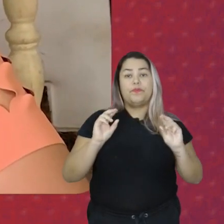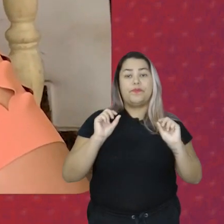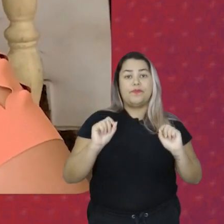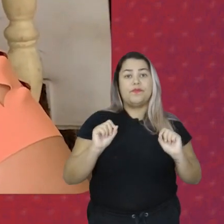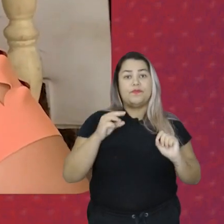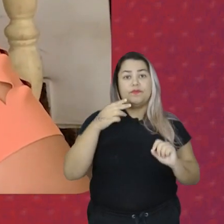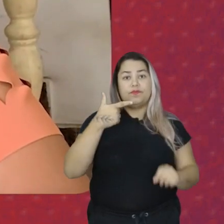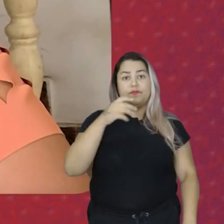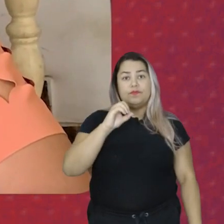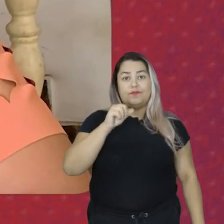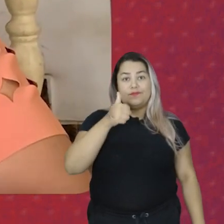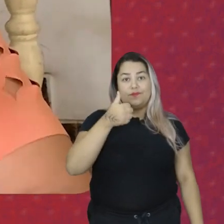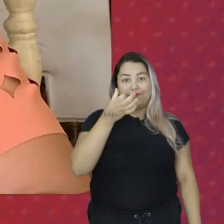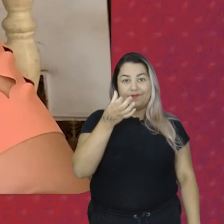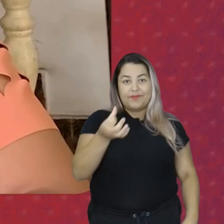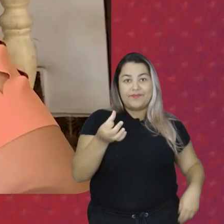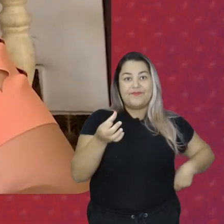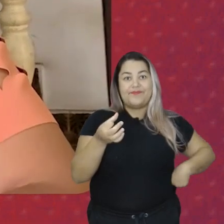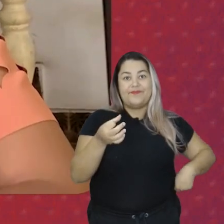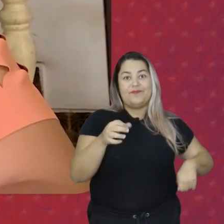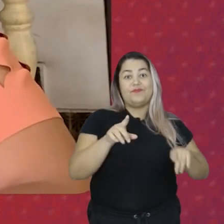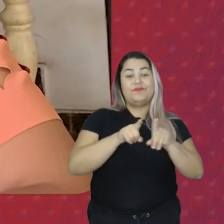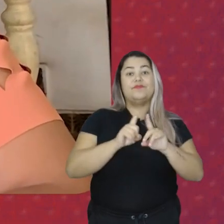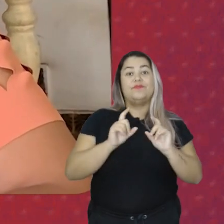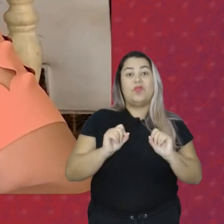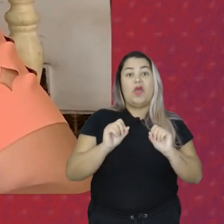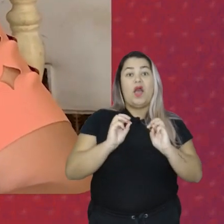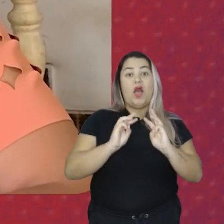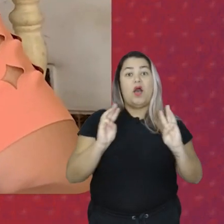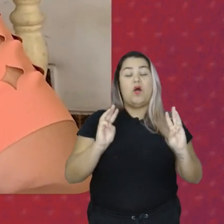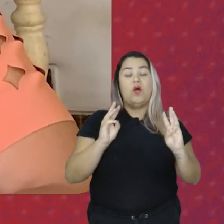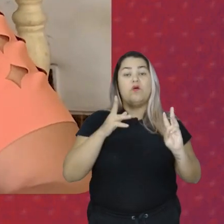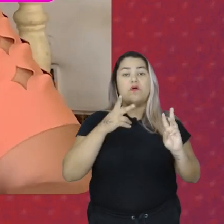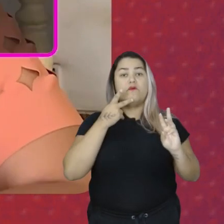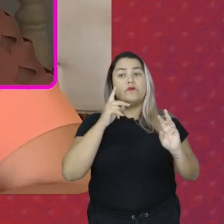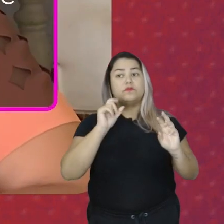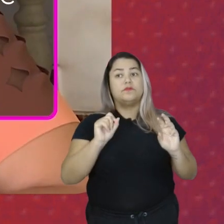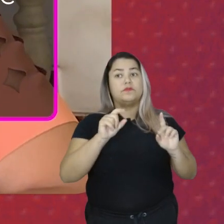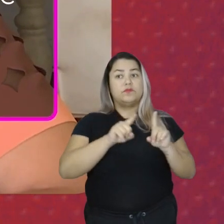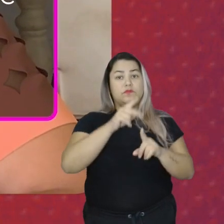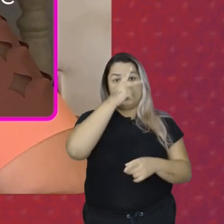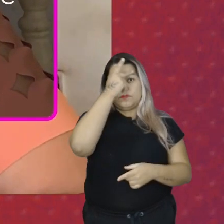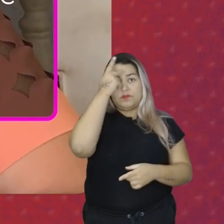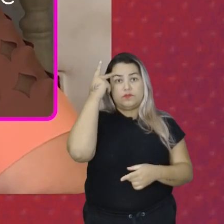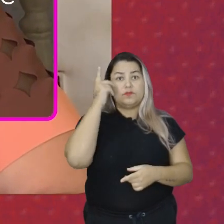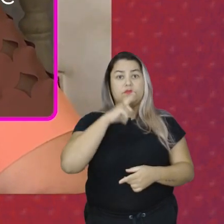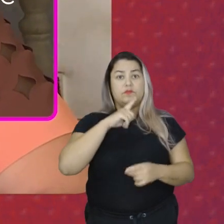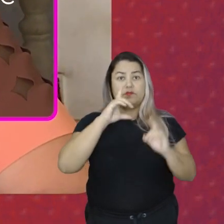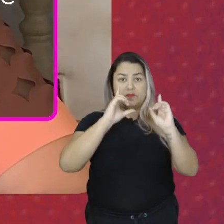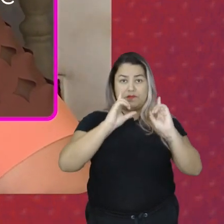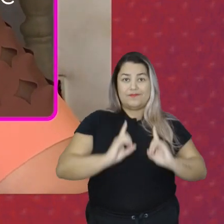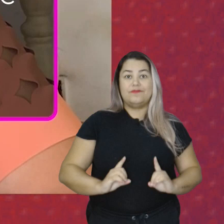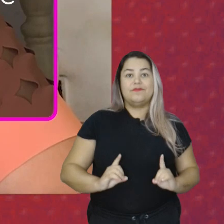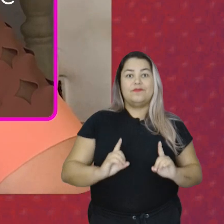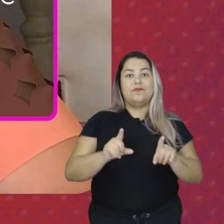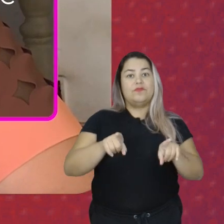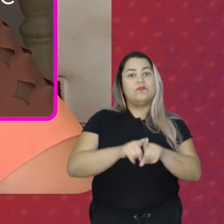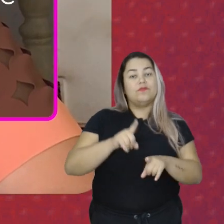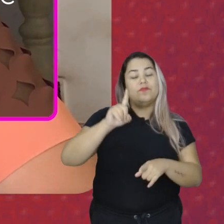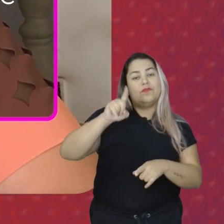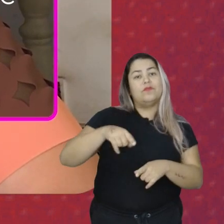em 2016. A ONU declara que pessoas com deficiência